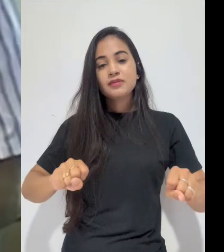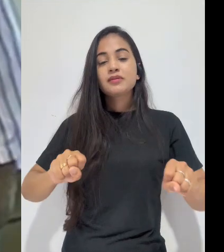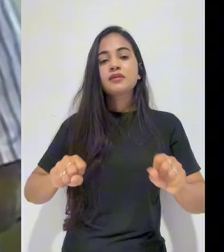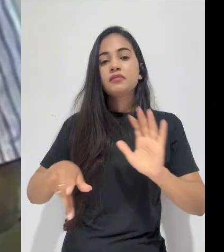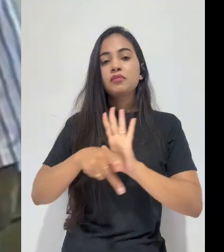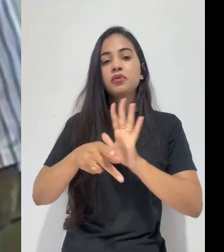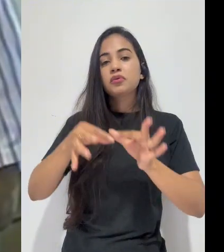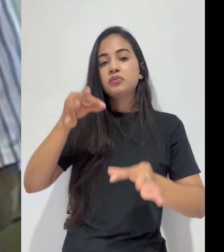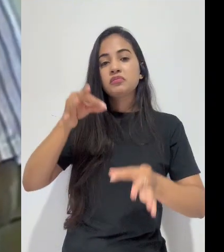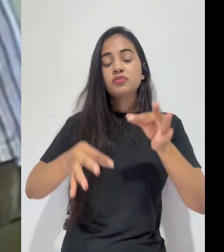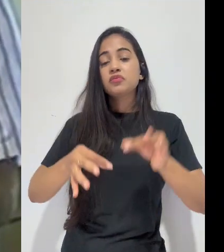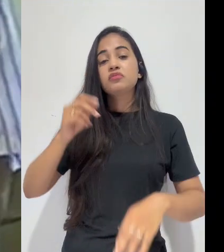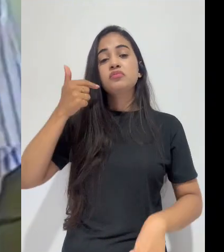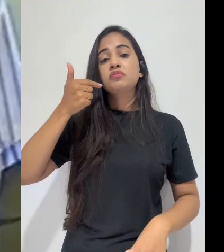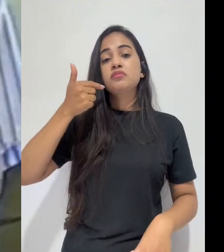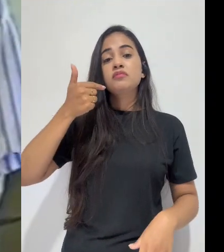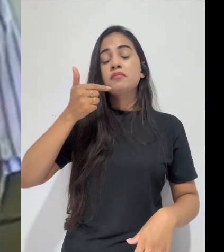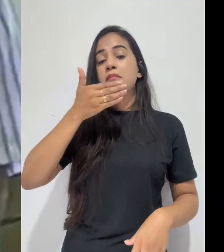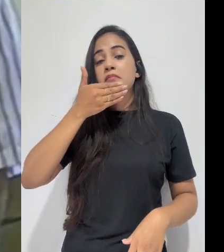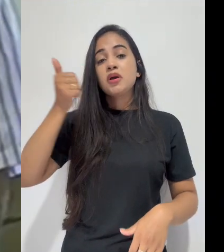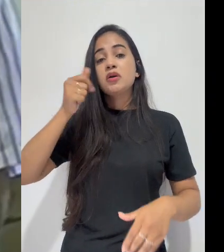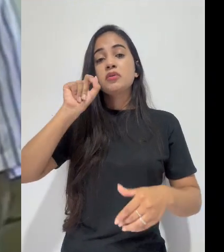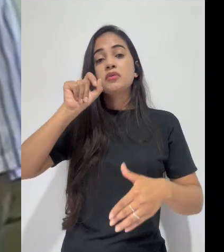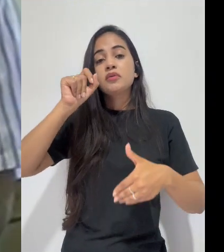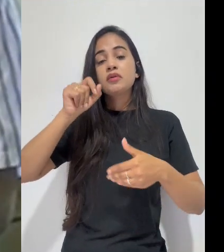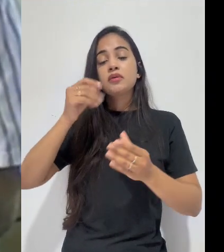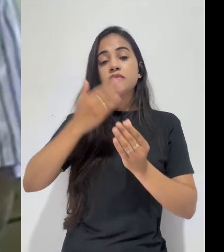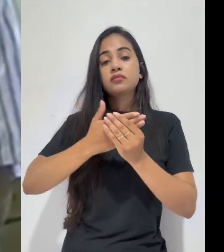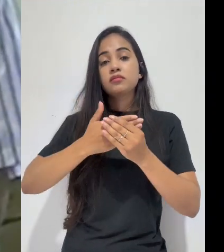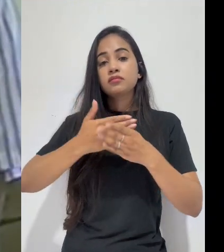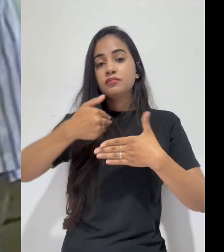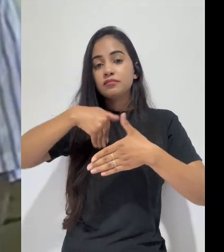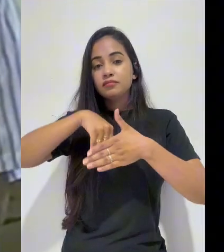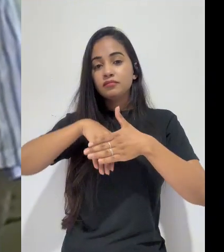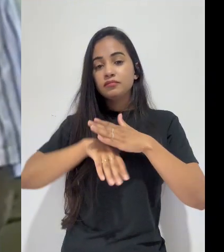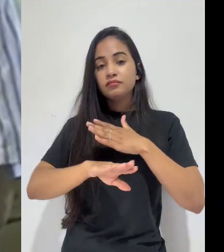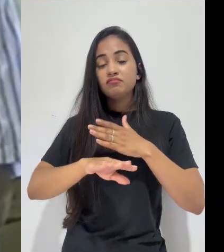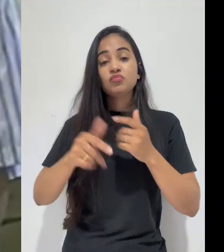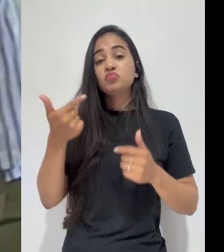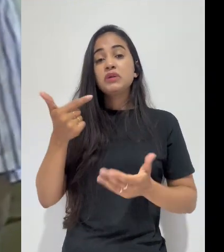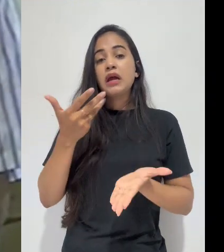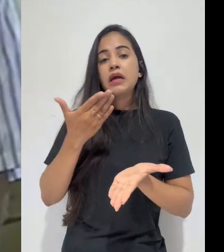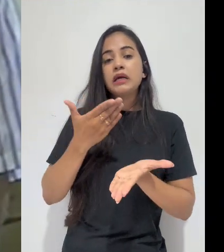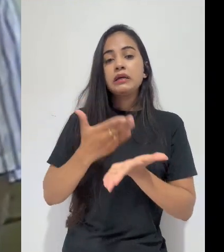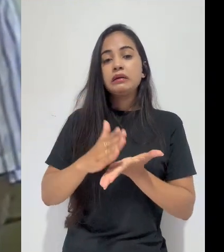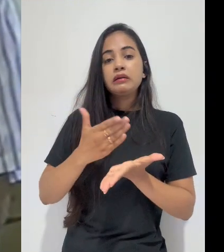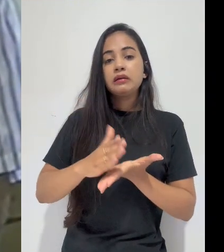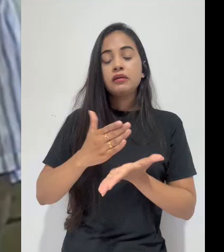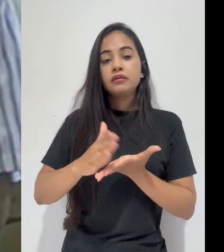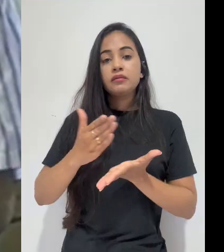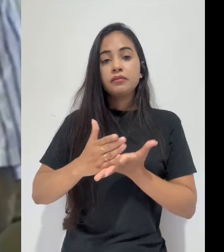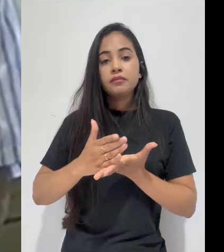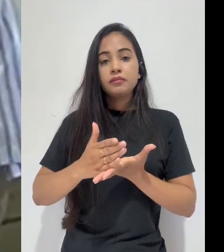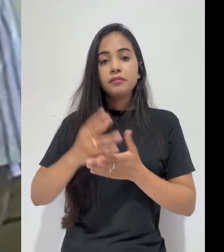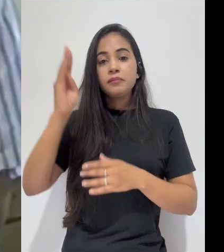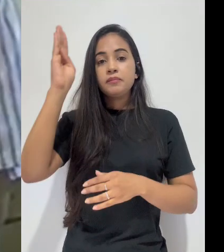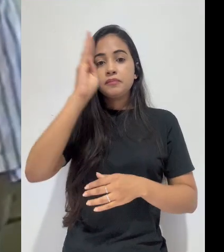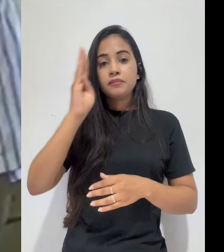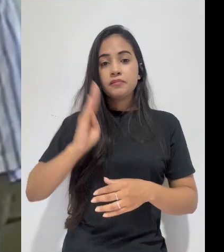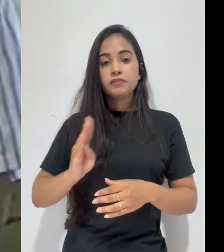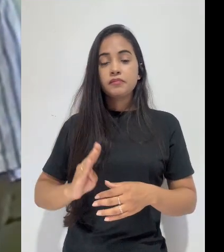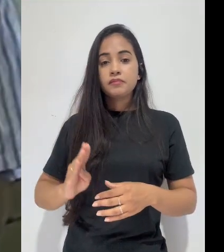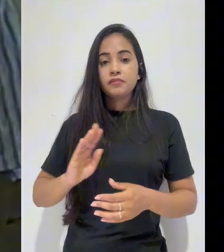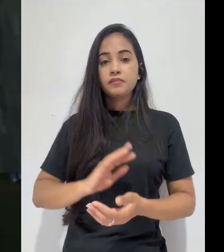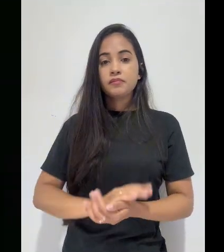as denúncias são desentendimentos entre individuais que não têm nada a ver na estrutura